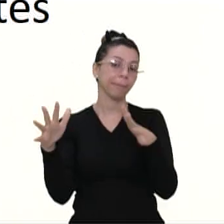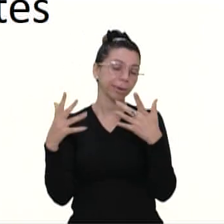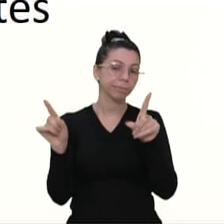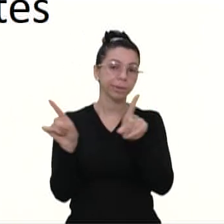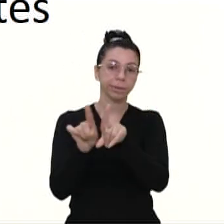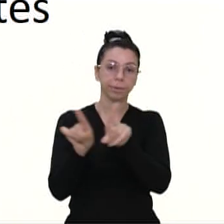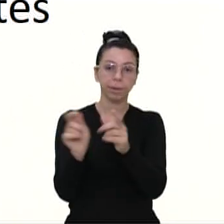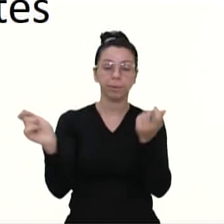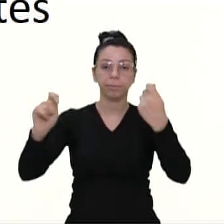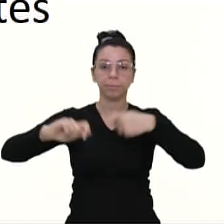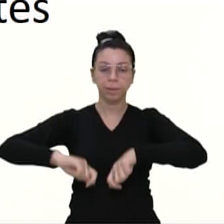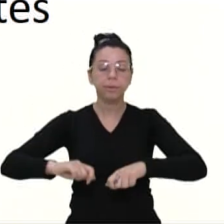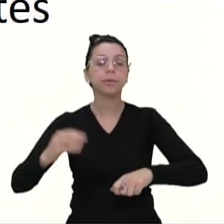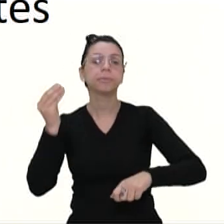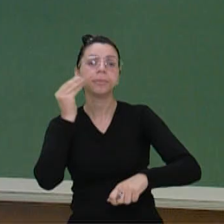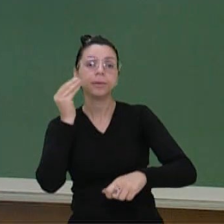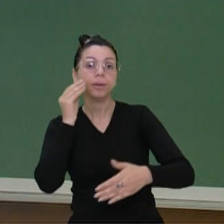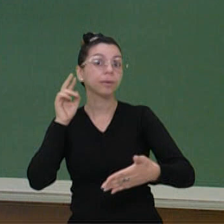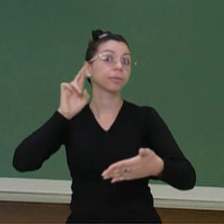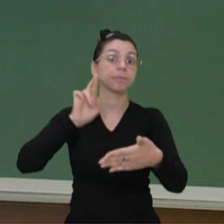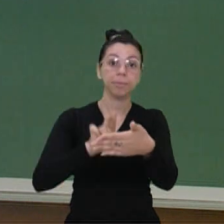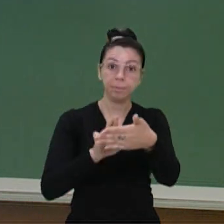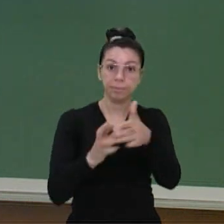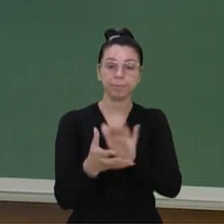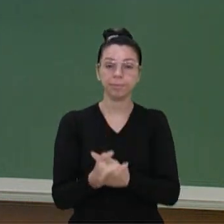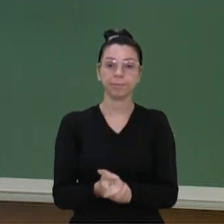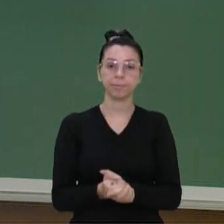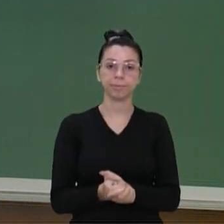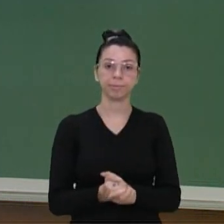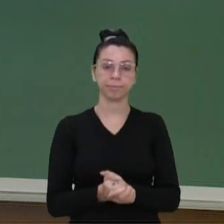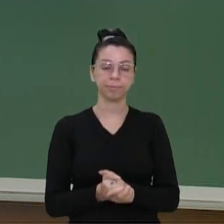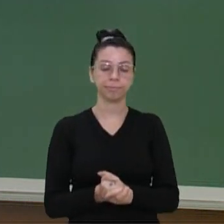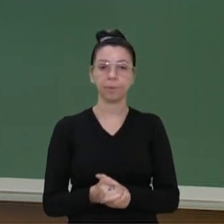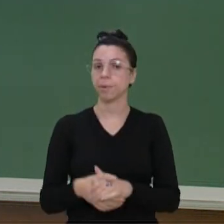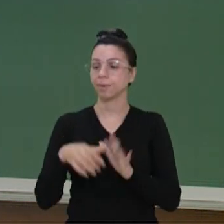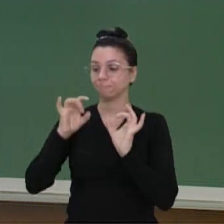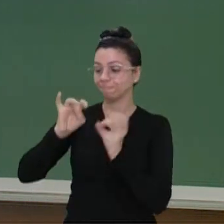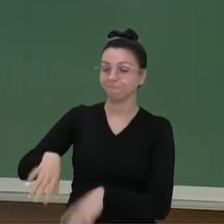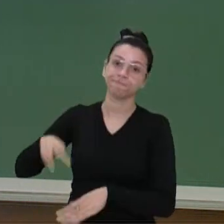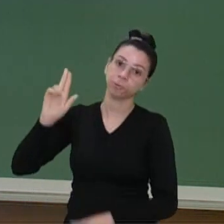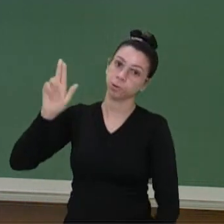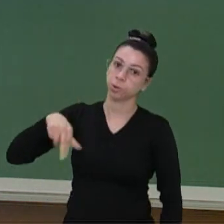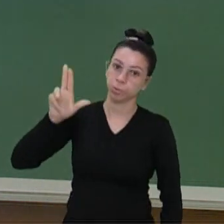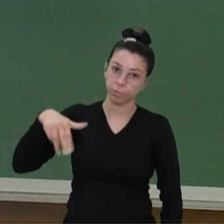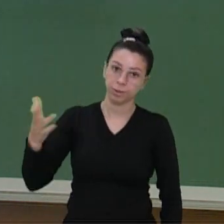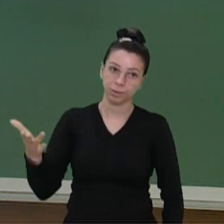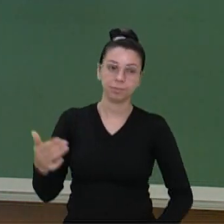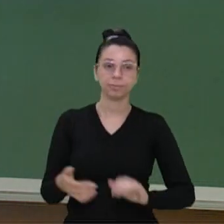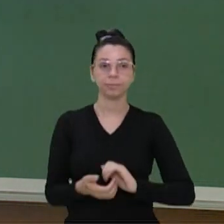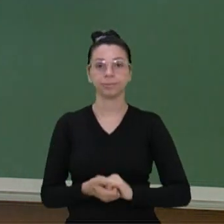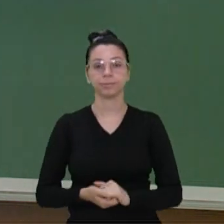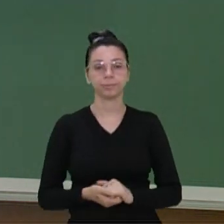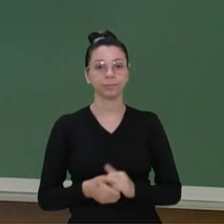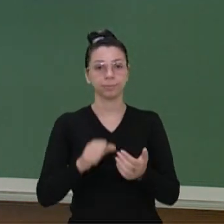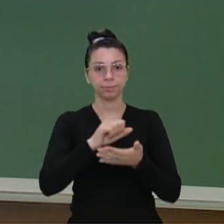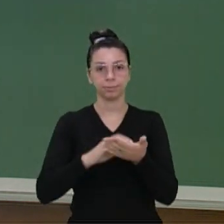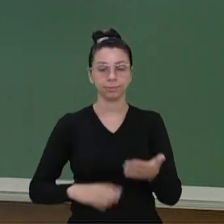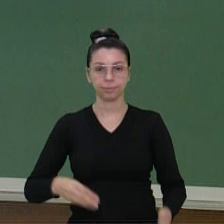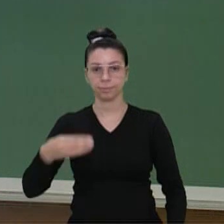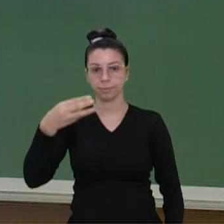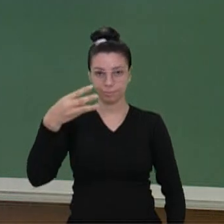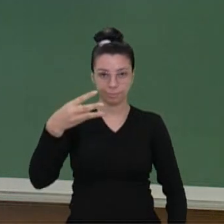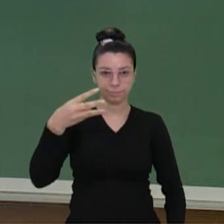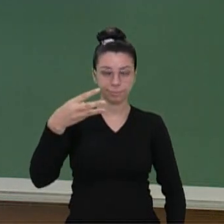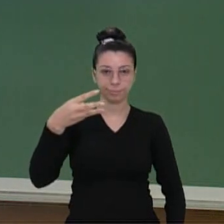precisa sempre tentar resolver as coisas, né? Desistir nunca, jamais. Exercício 3, então,